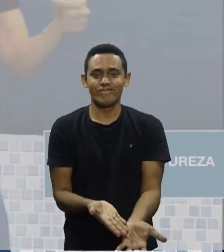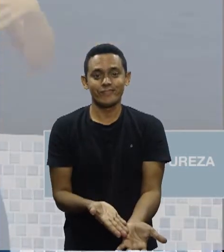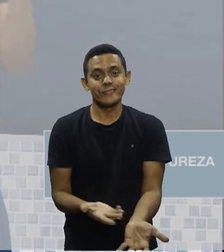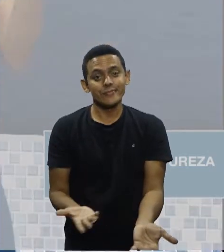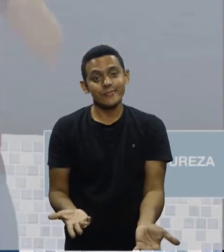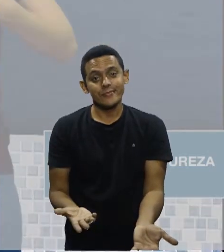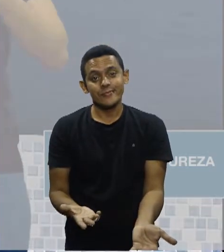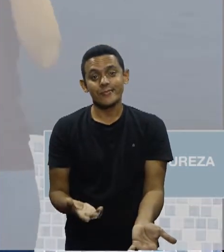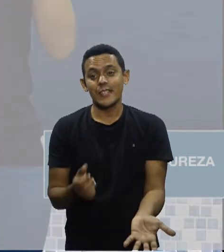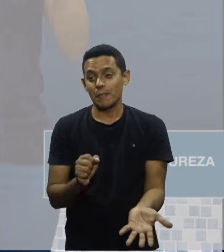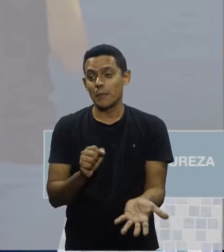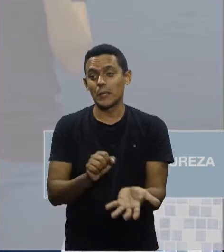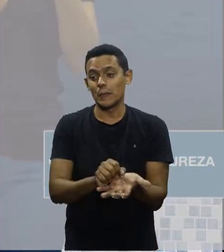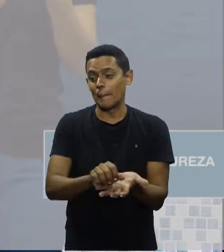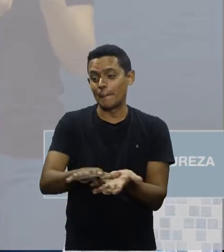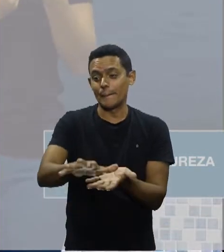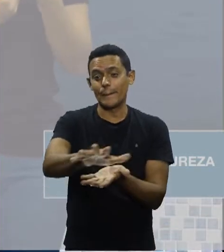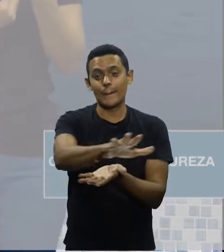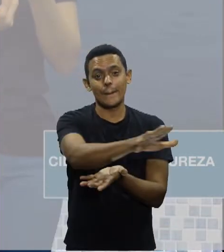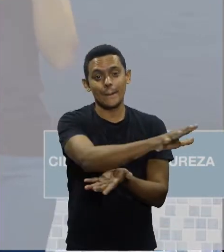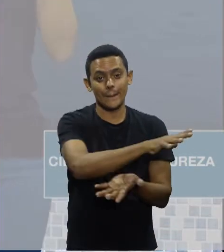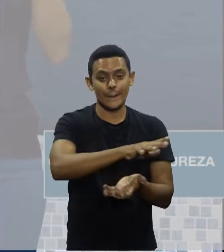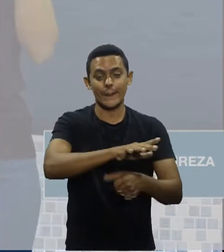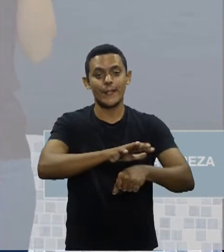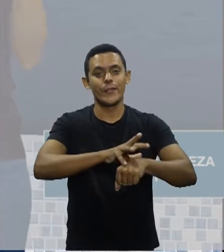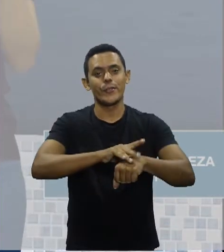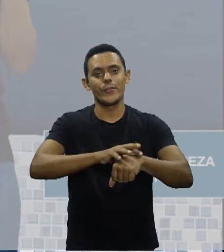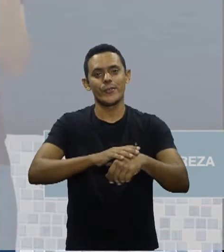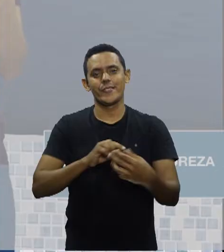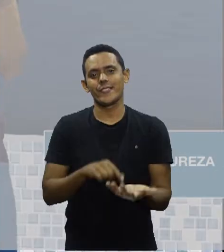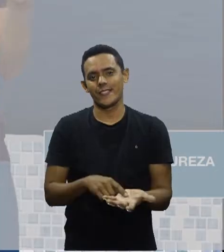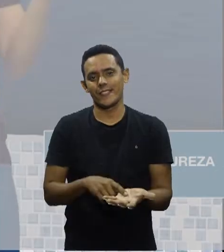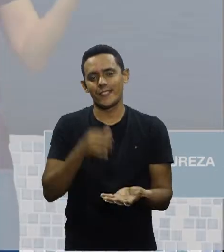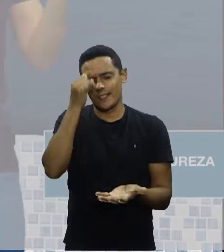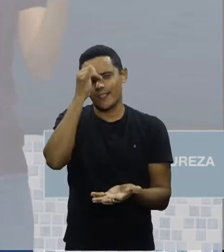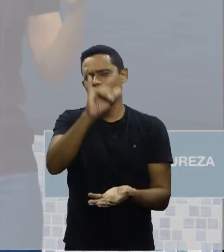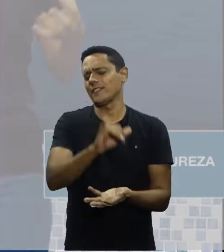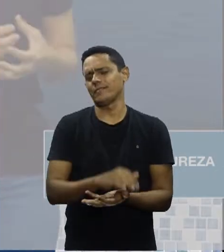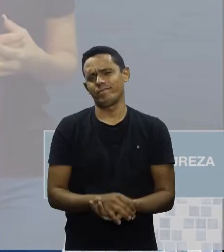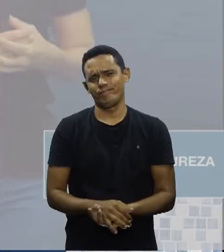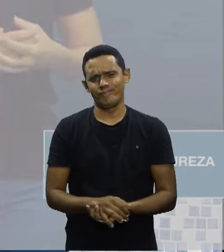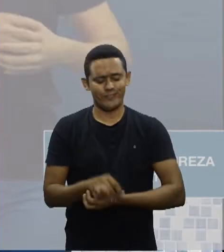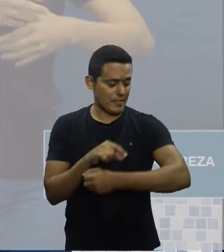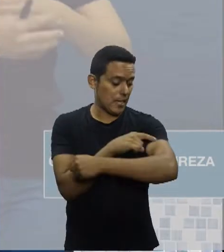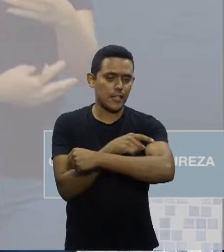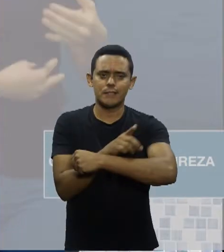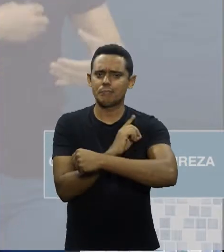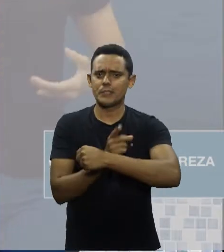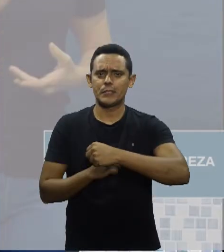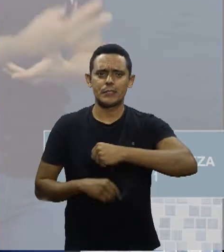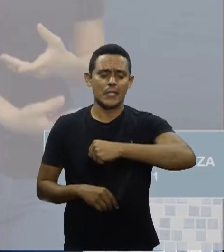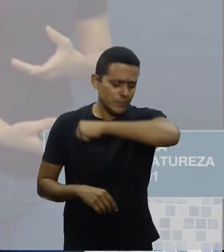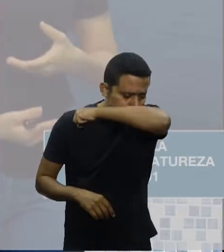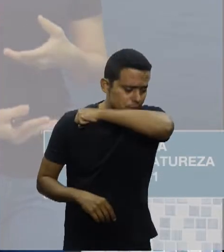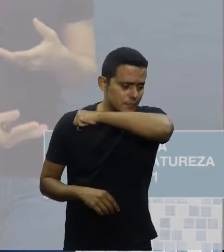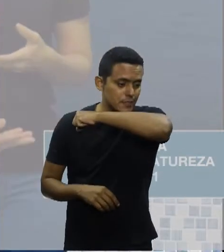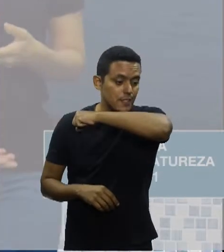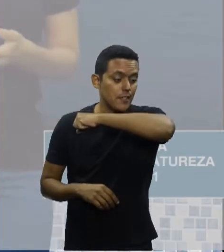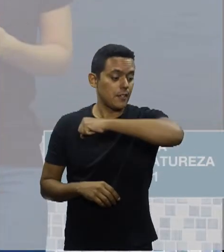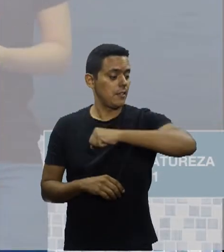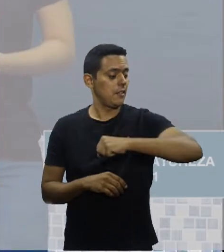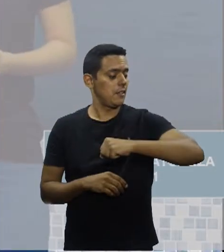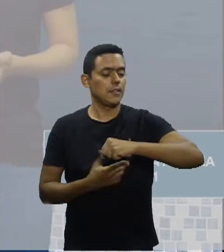tudo e levando o possível vírus que possa estar ali nas nossas gotículas respiratórias para os objetos. E outra pessoa toca nesse